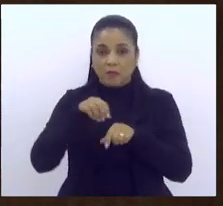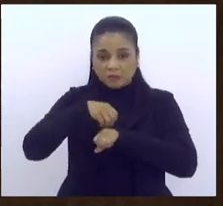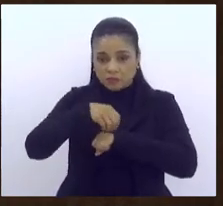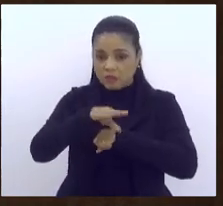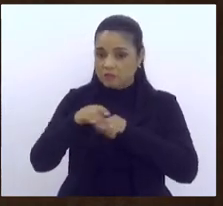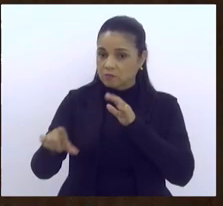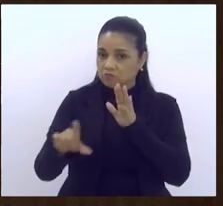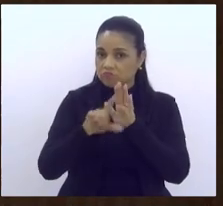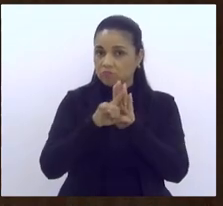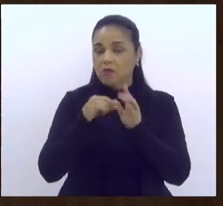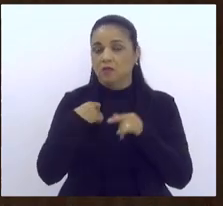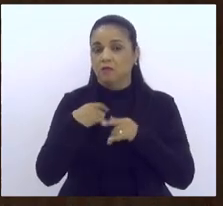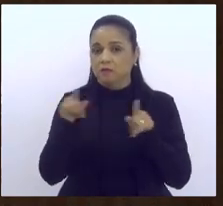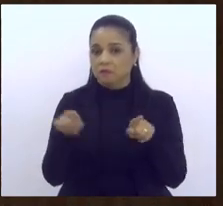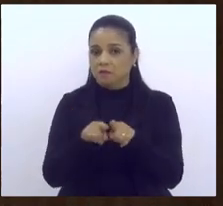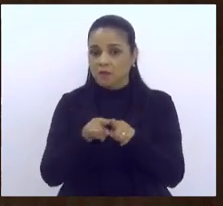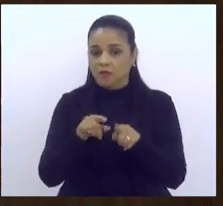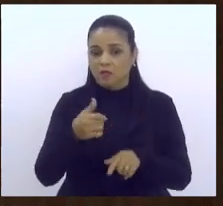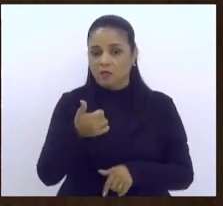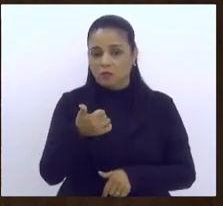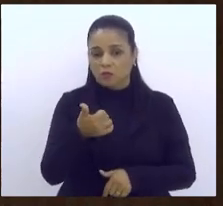legislativa, número